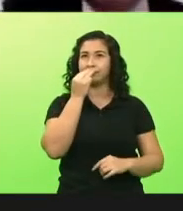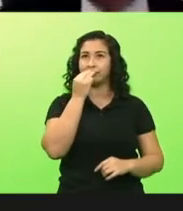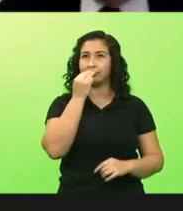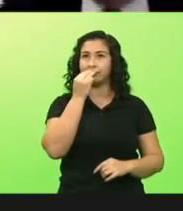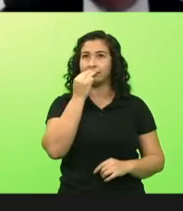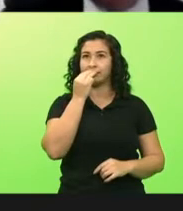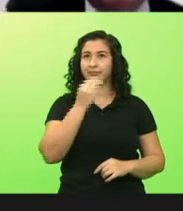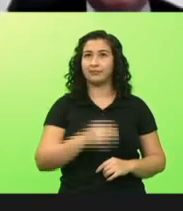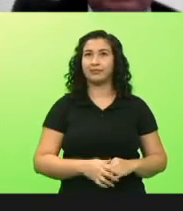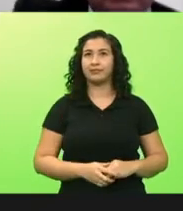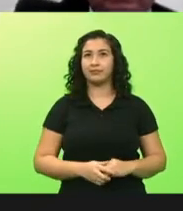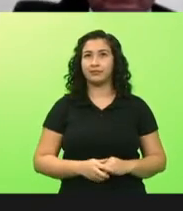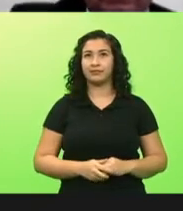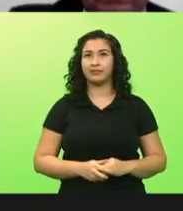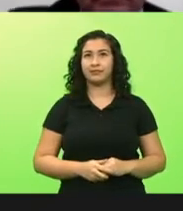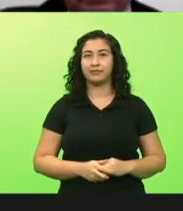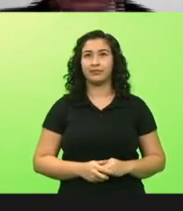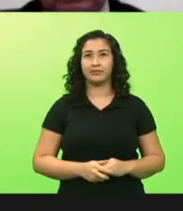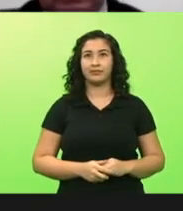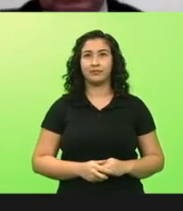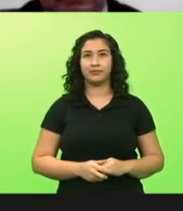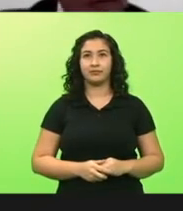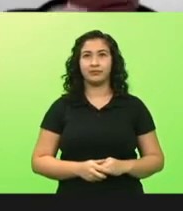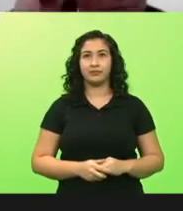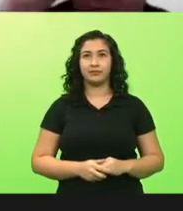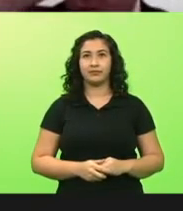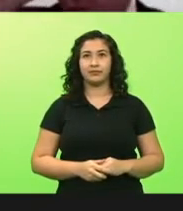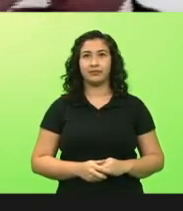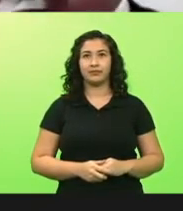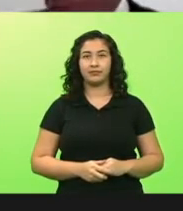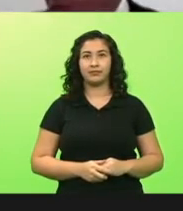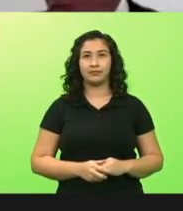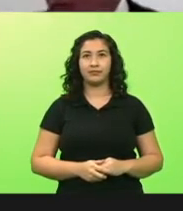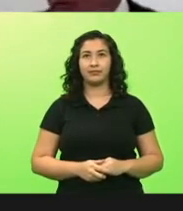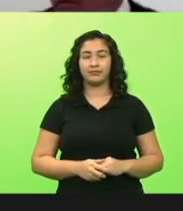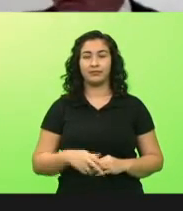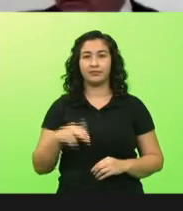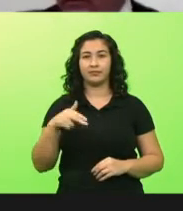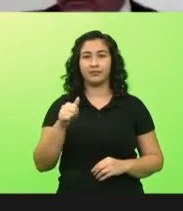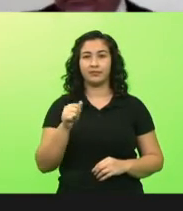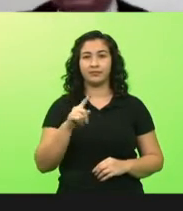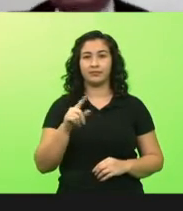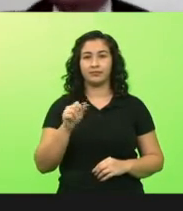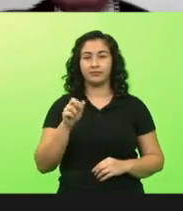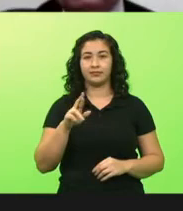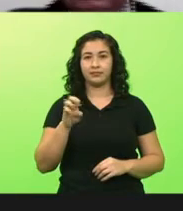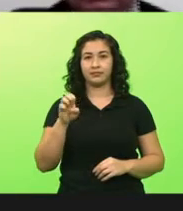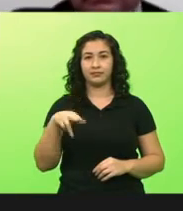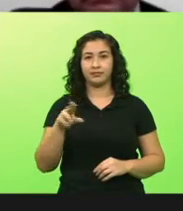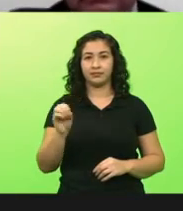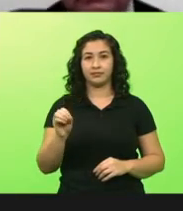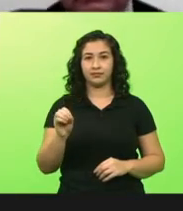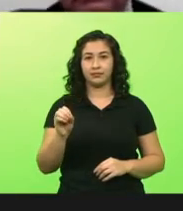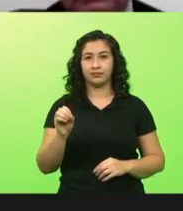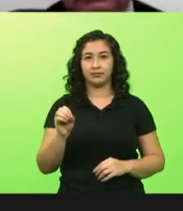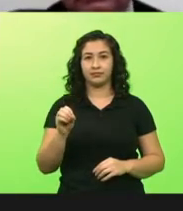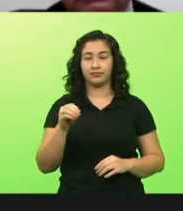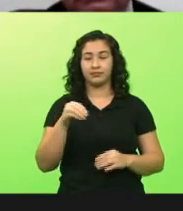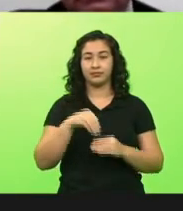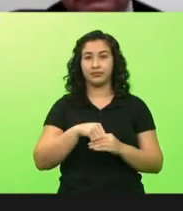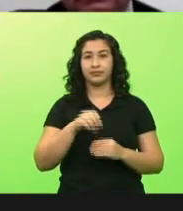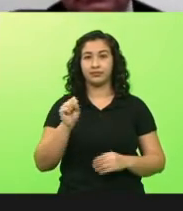Voto sim, deputado Mauro. Deputado Nazareno Martins. Voto sim, senhor deputado Mauro